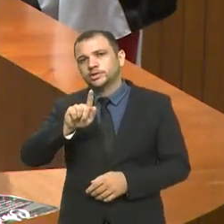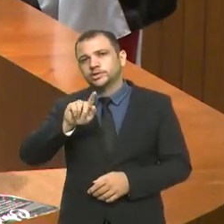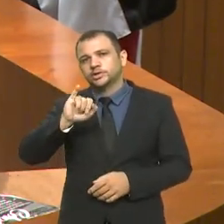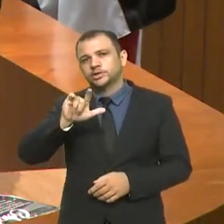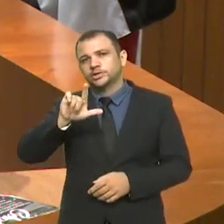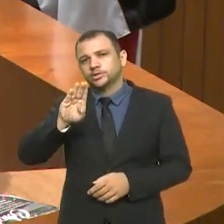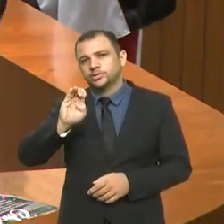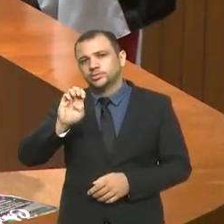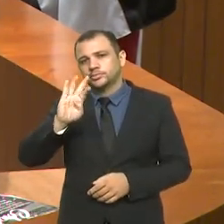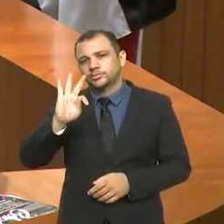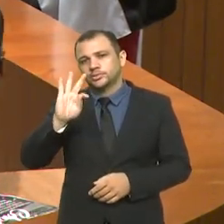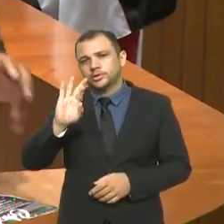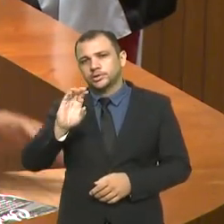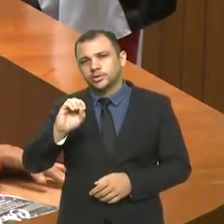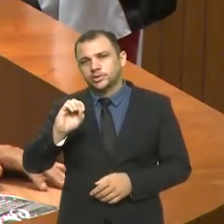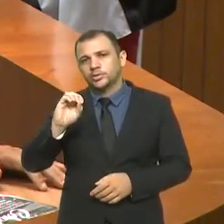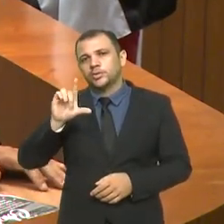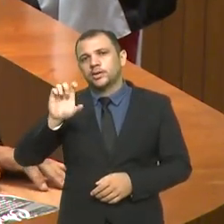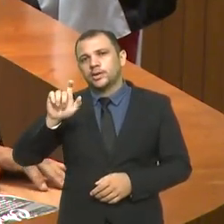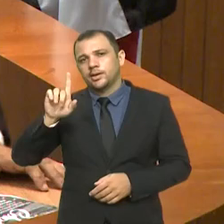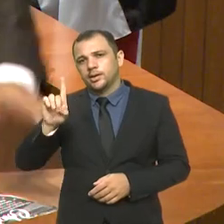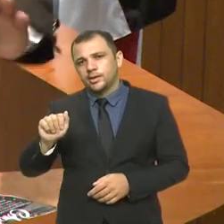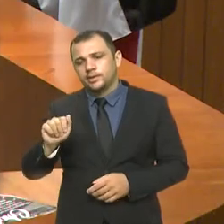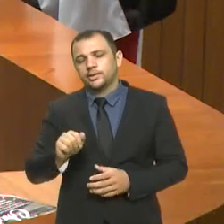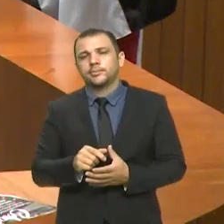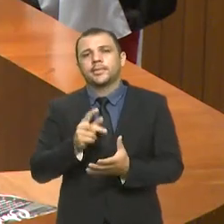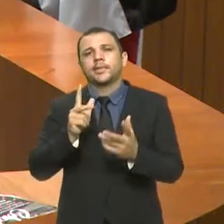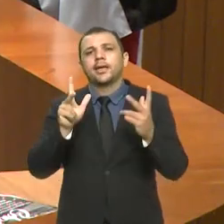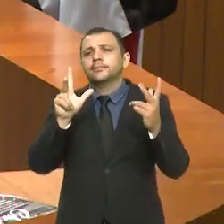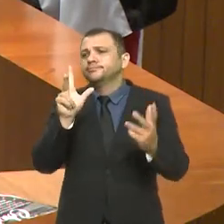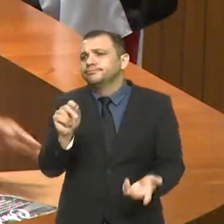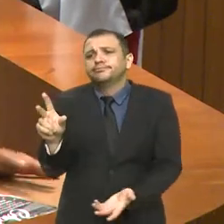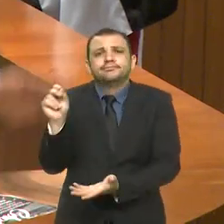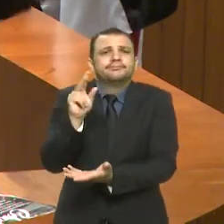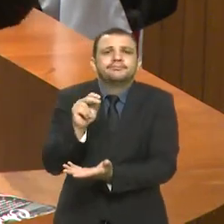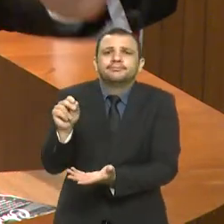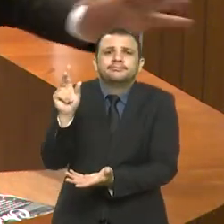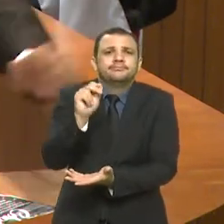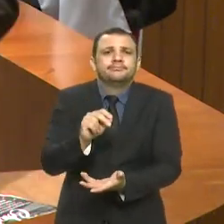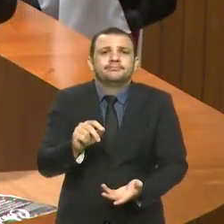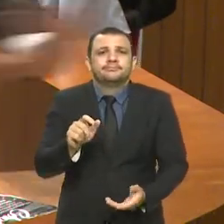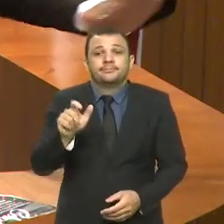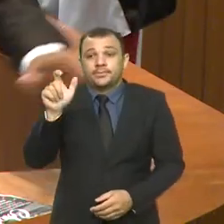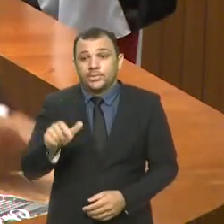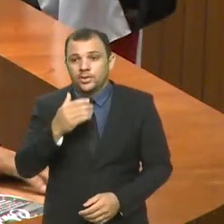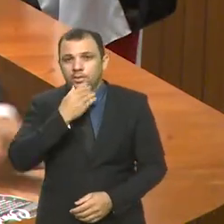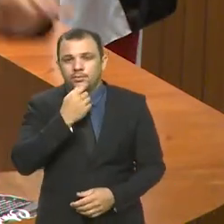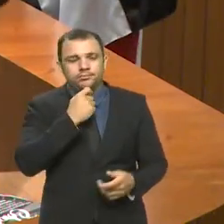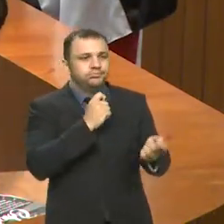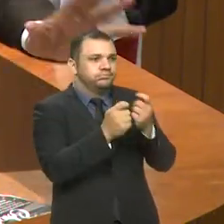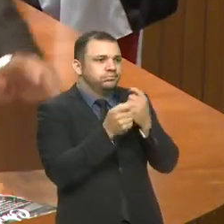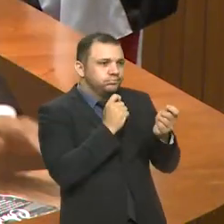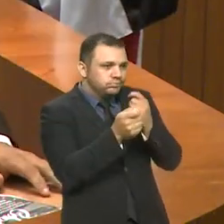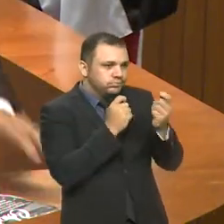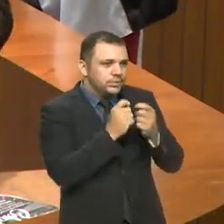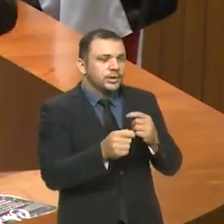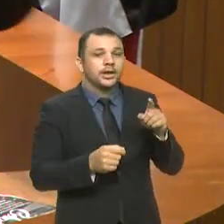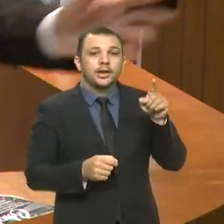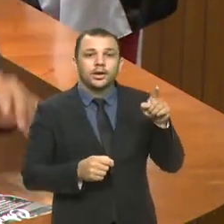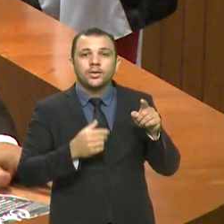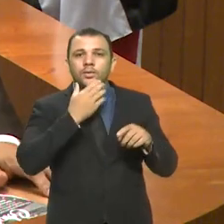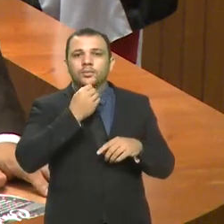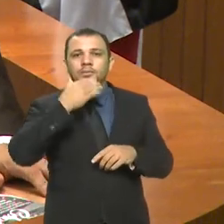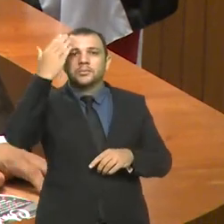igual passar sebo na cara de jumento. O jornalista vai na entrevista e ele disse, vai ter BRT, está aqui o